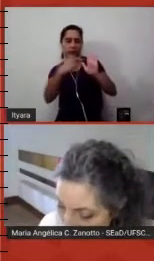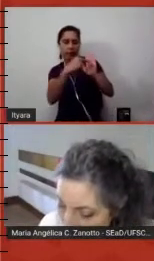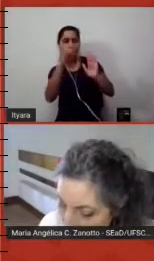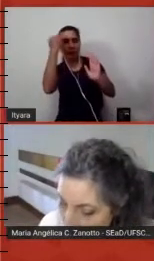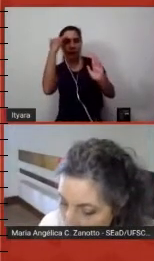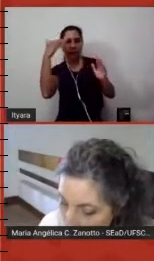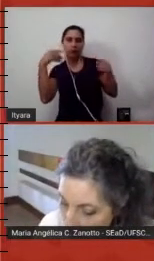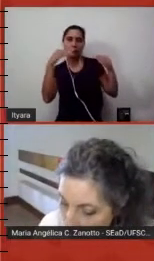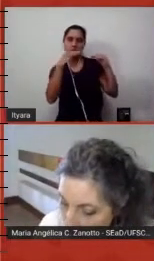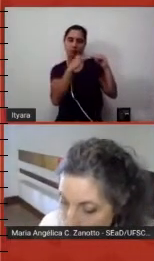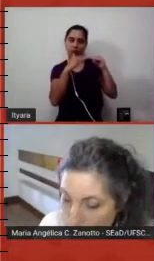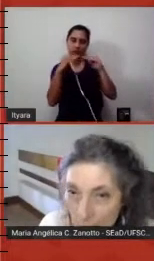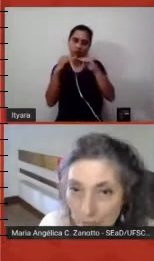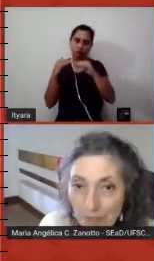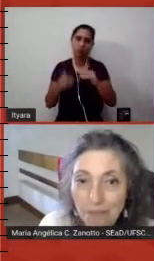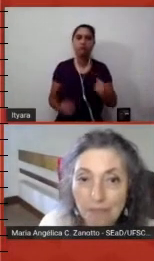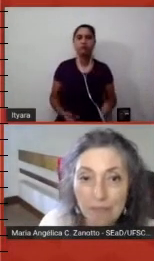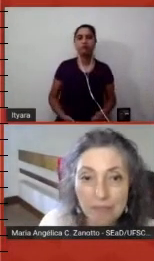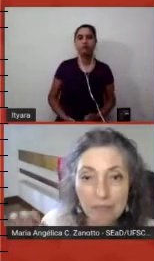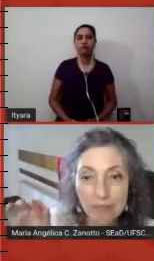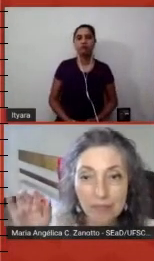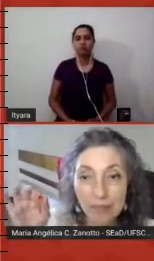né?